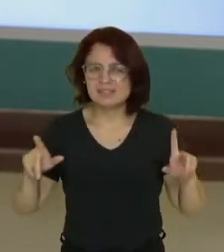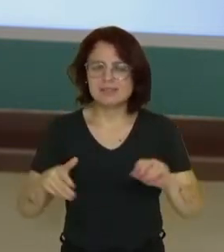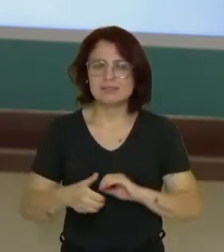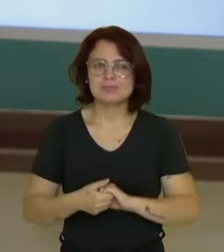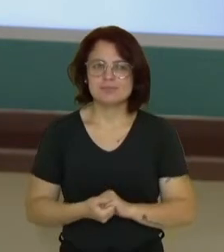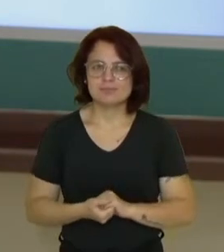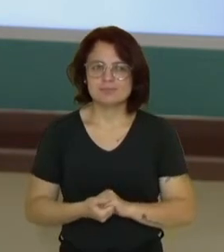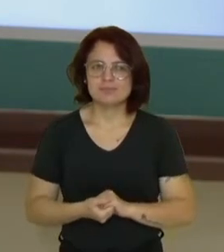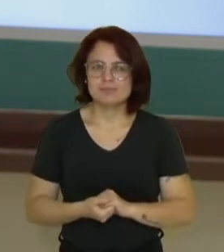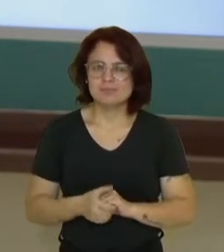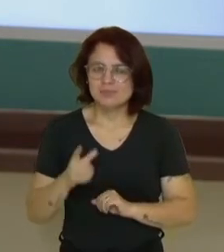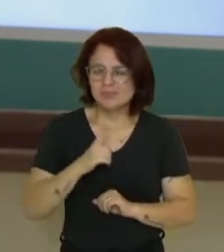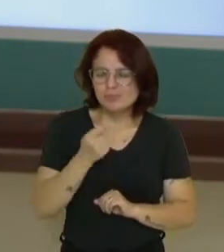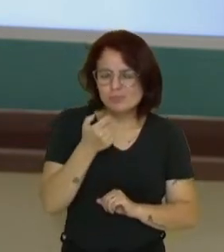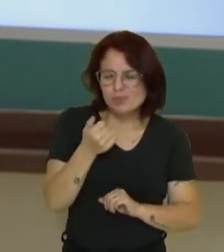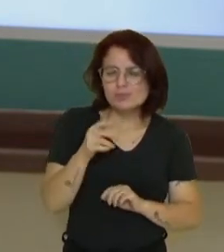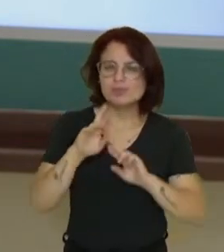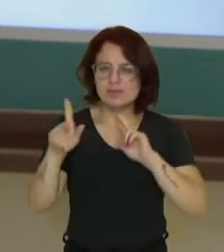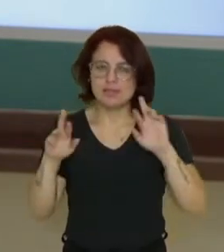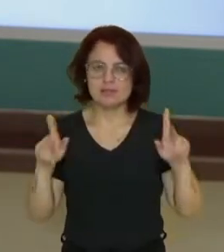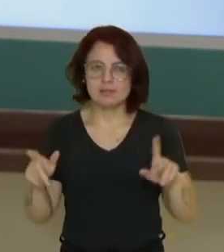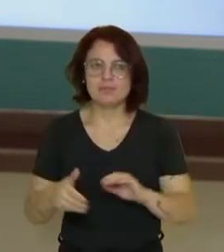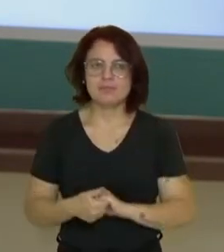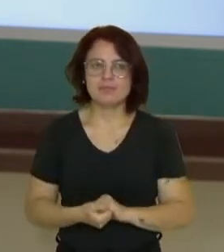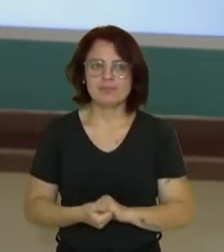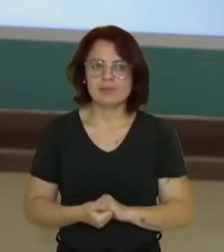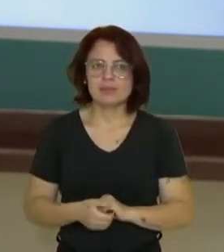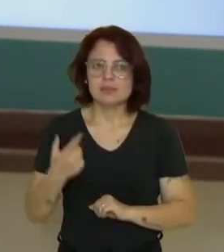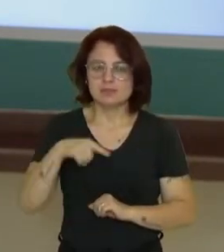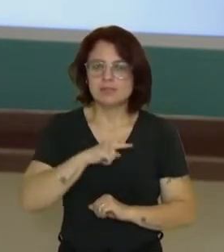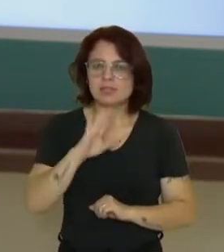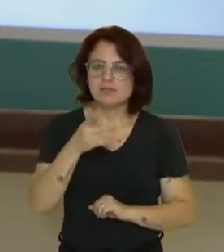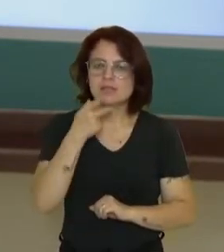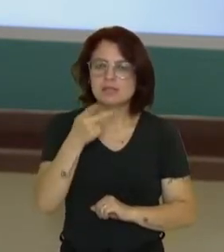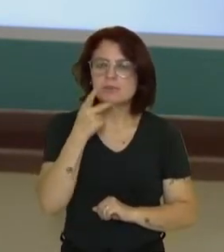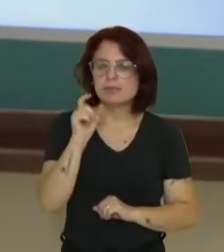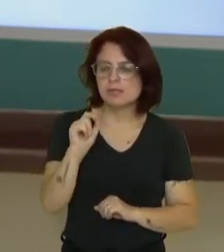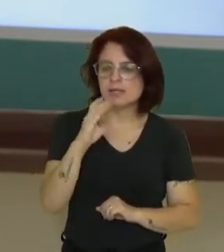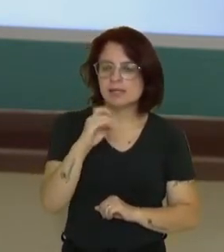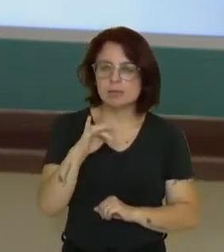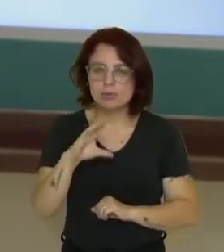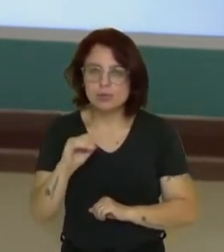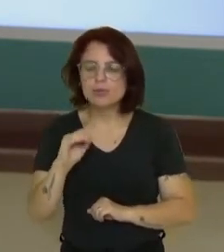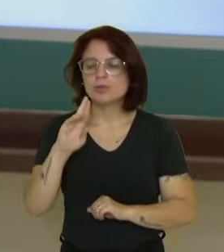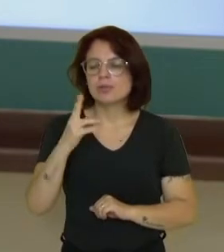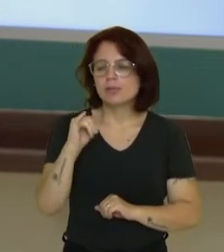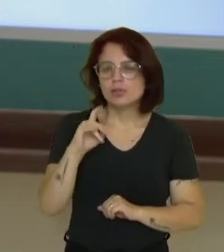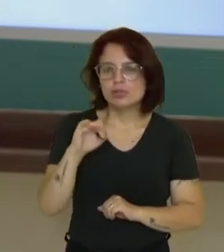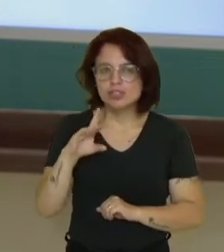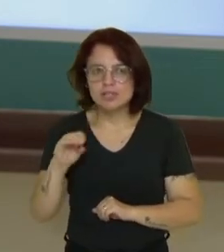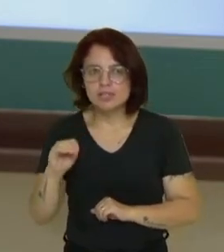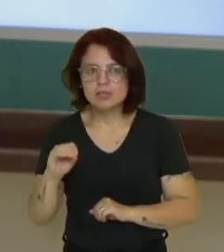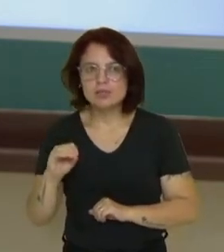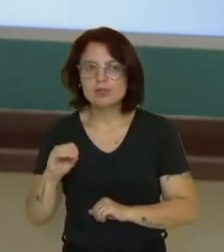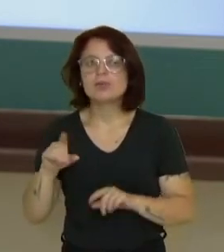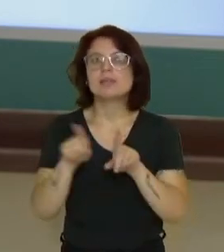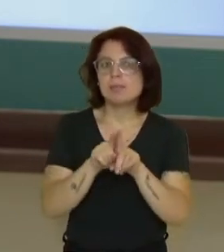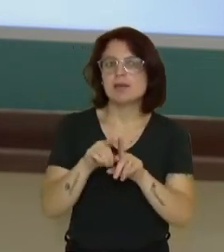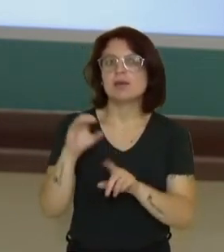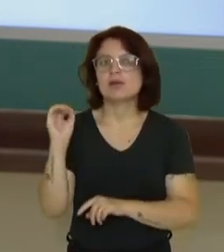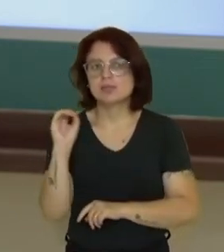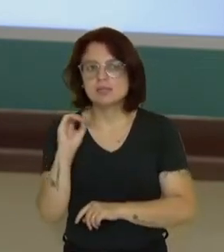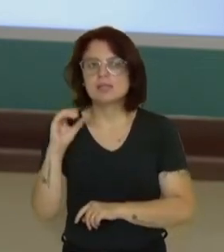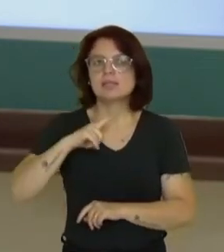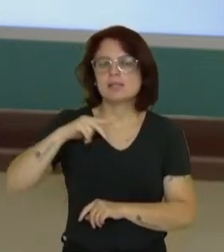elementos pouco diferentes. Tá? Como eu disse, basicamente carbono, hidrogênio e oxigênio